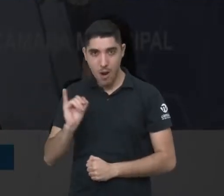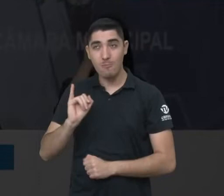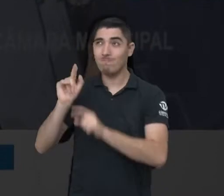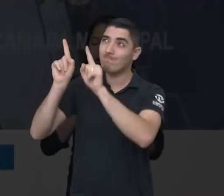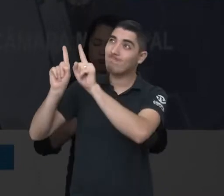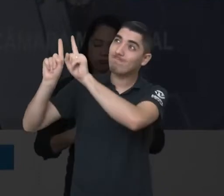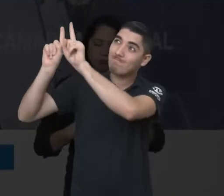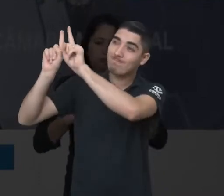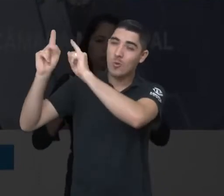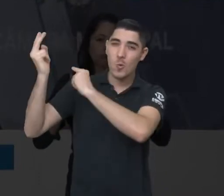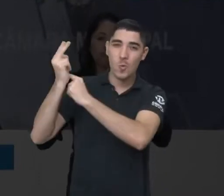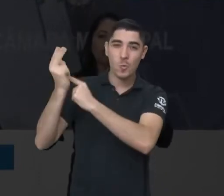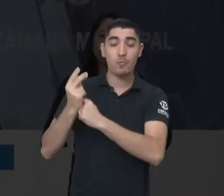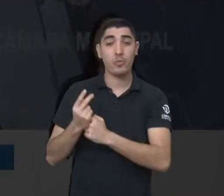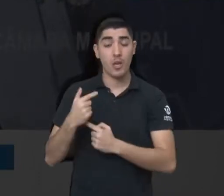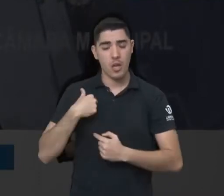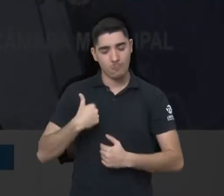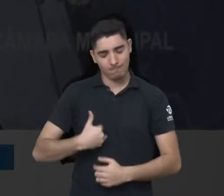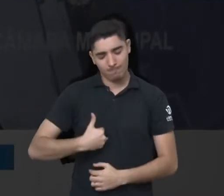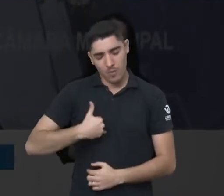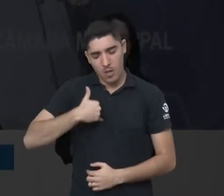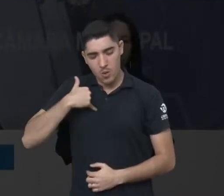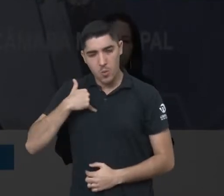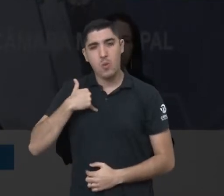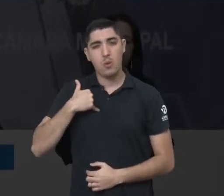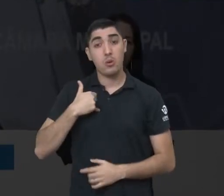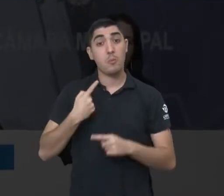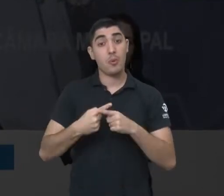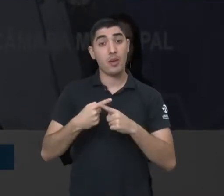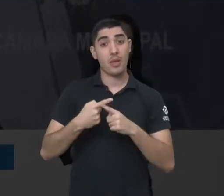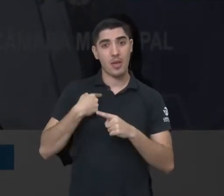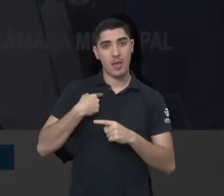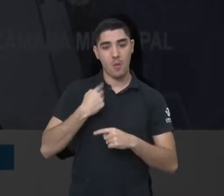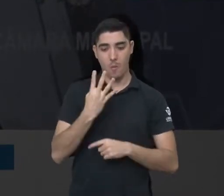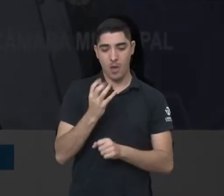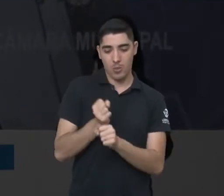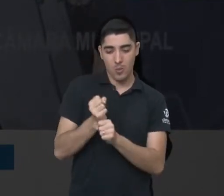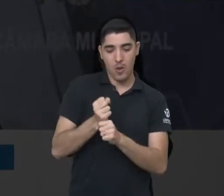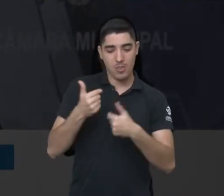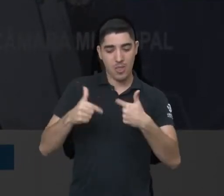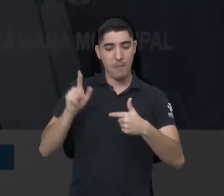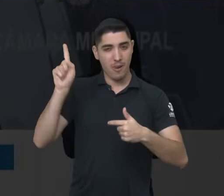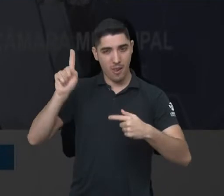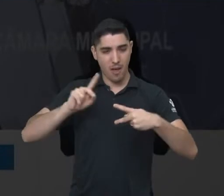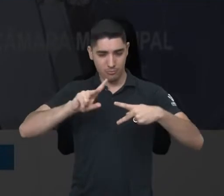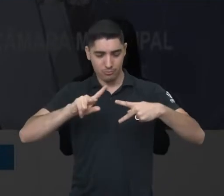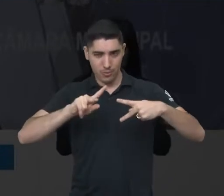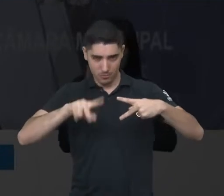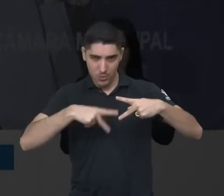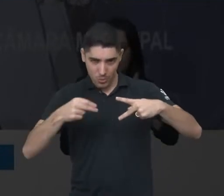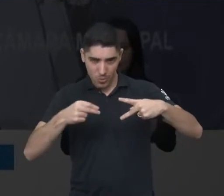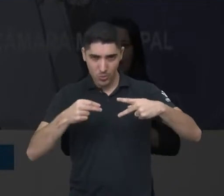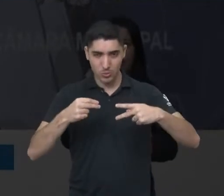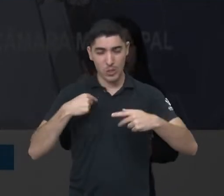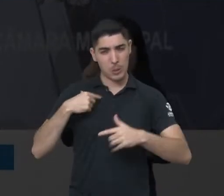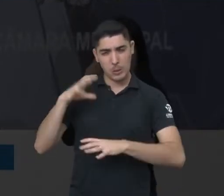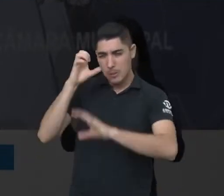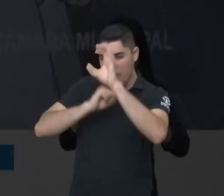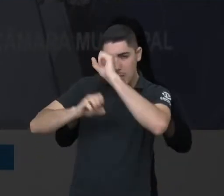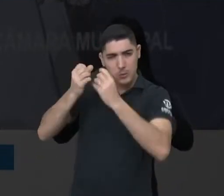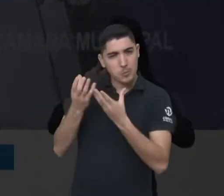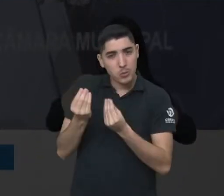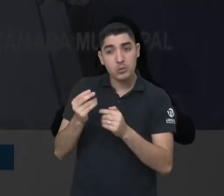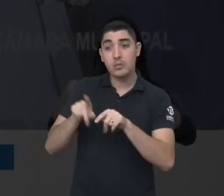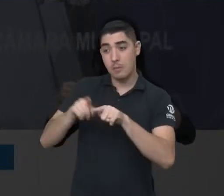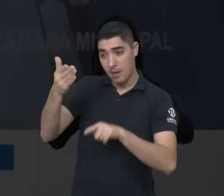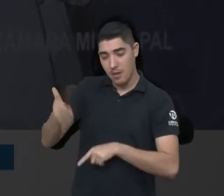muito grande, porque nos meus 4 anos de Pio XII eu aprendi muito, muito, principalmente com a senhora,